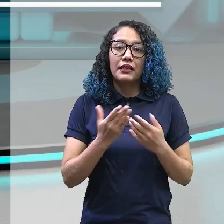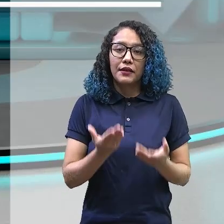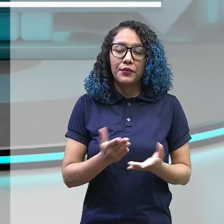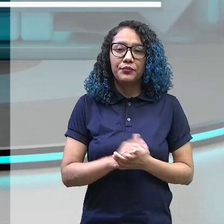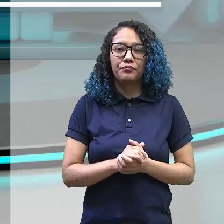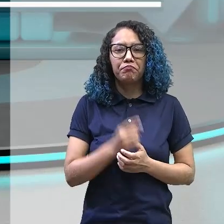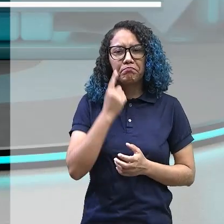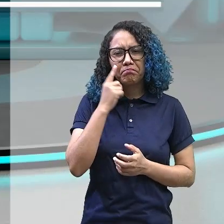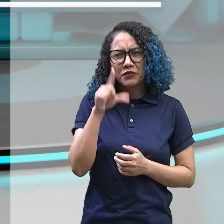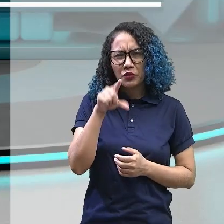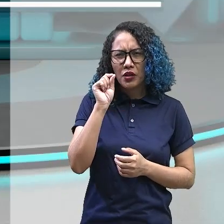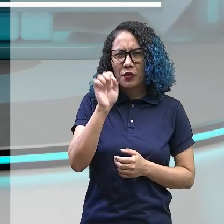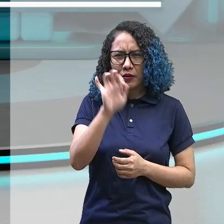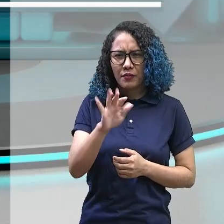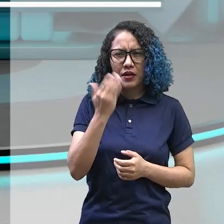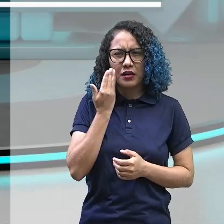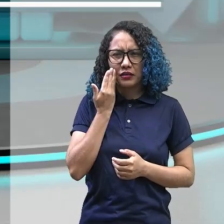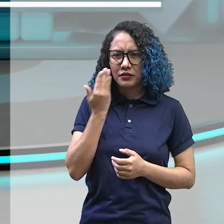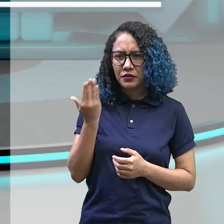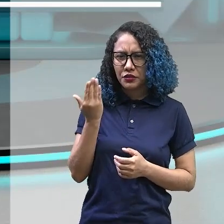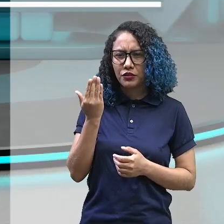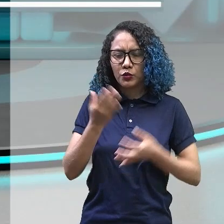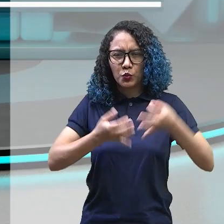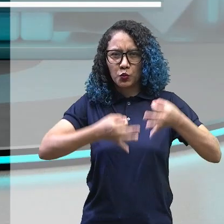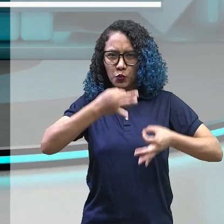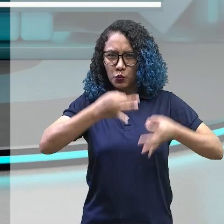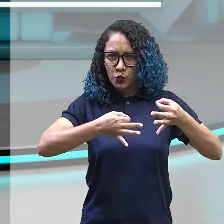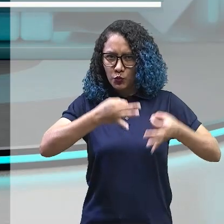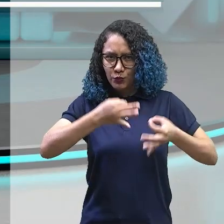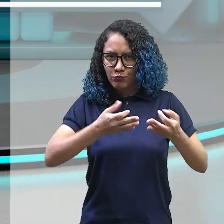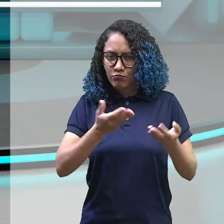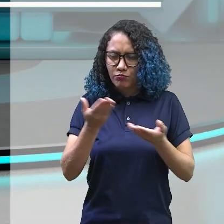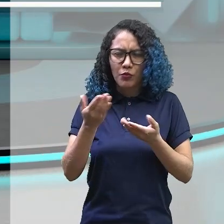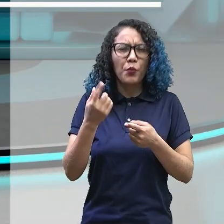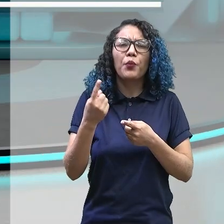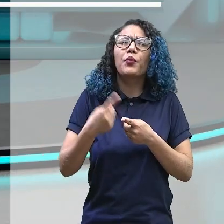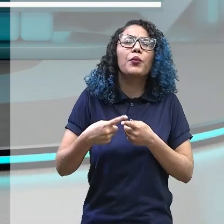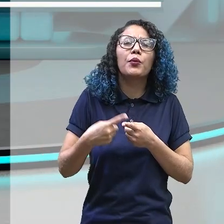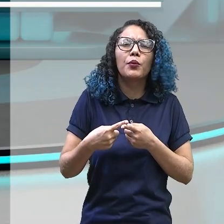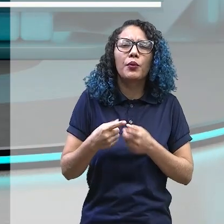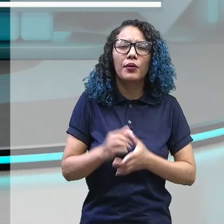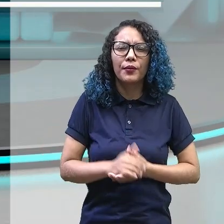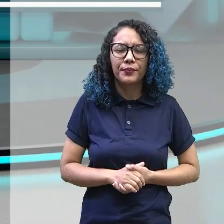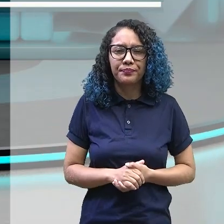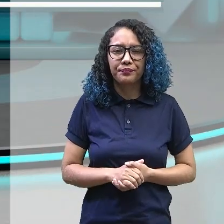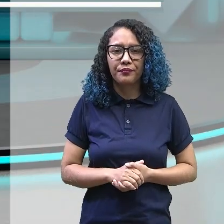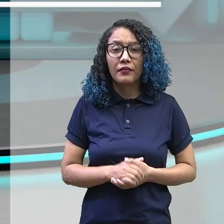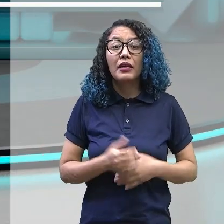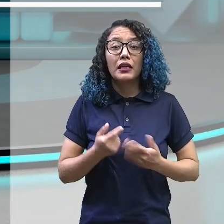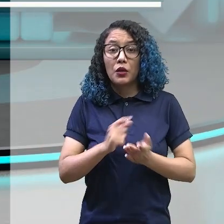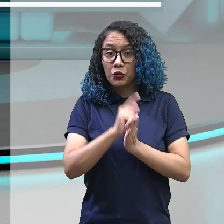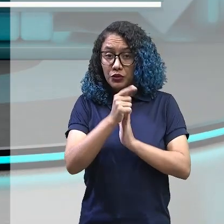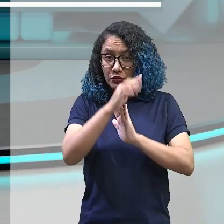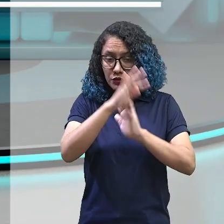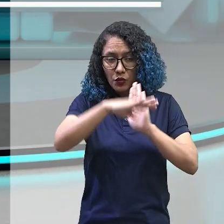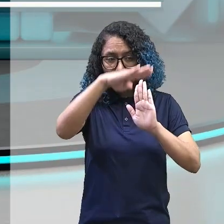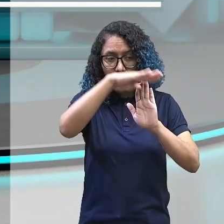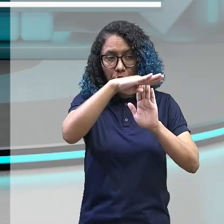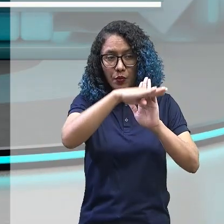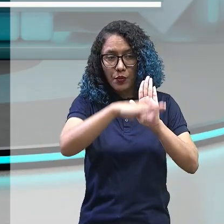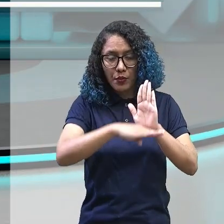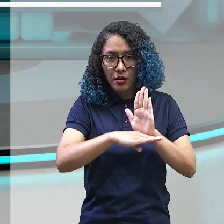a imagem da justiça, né? Porque justamente o gênero textual normativo ele